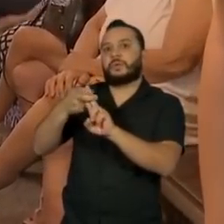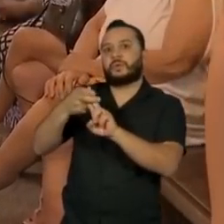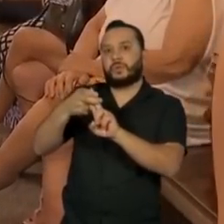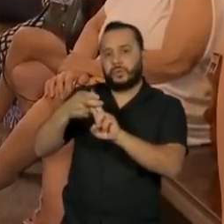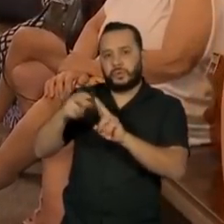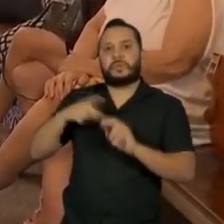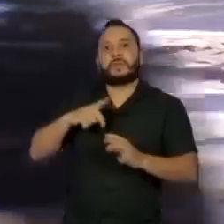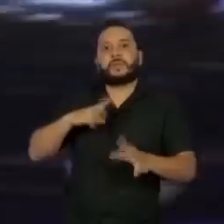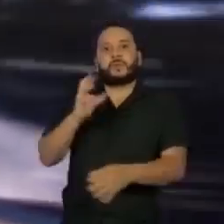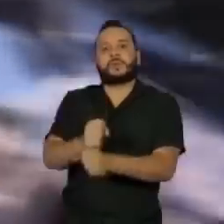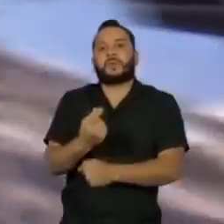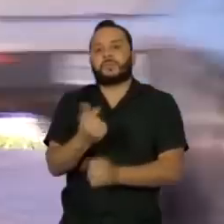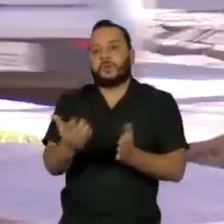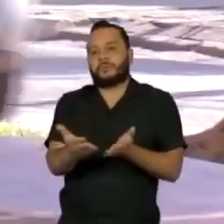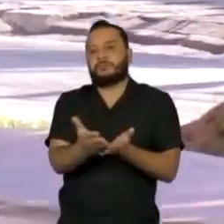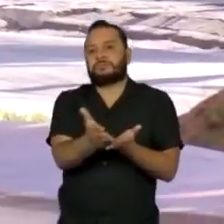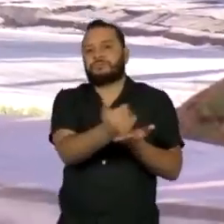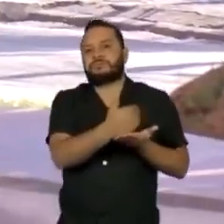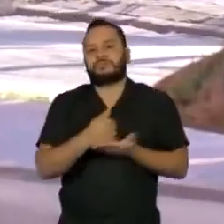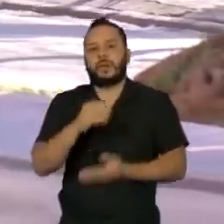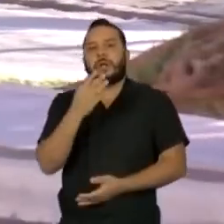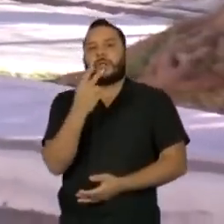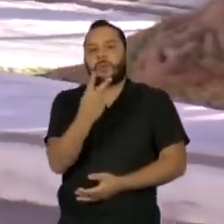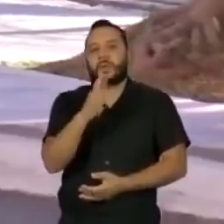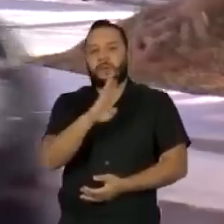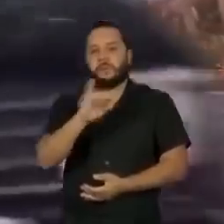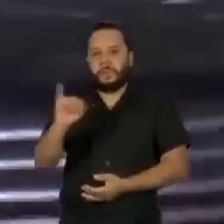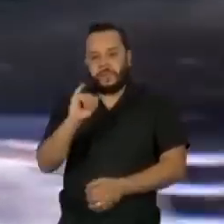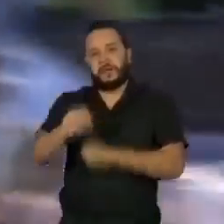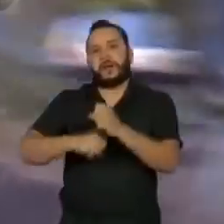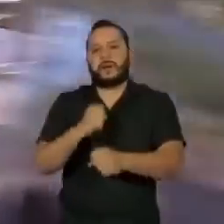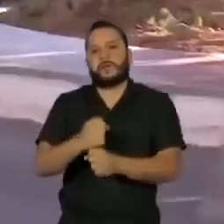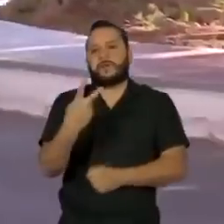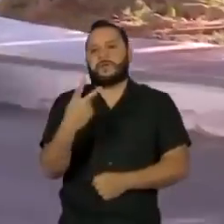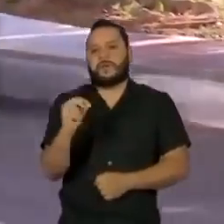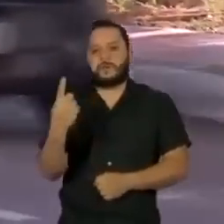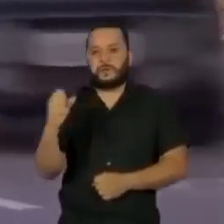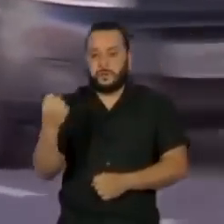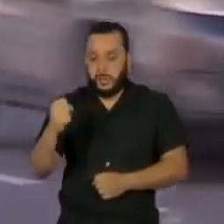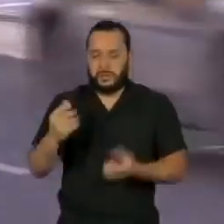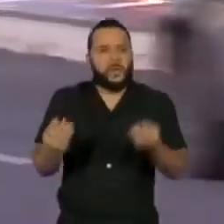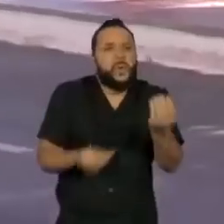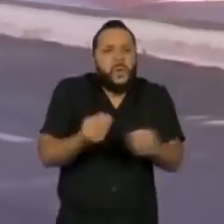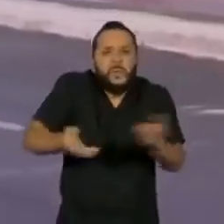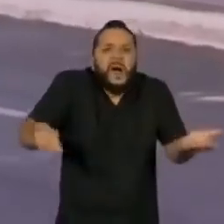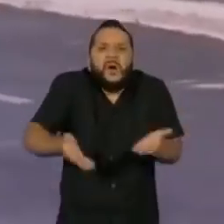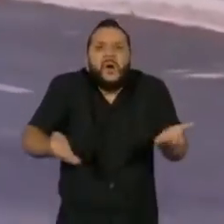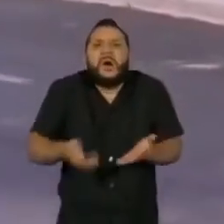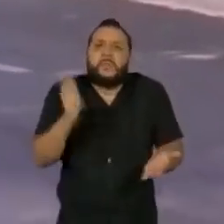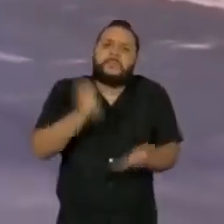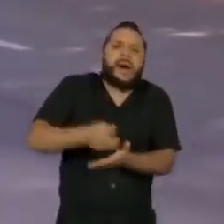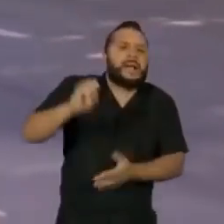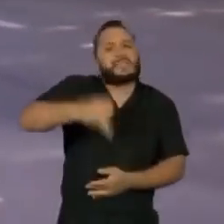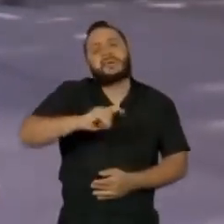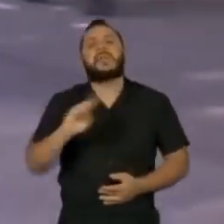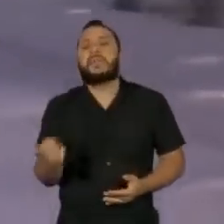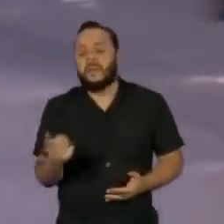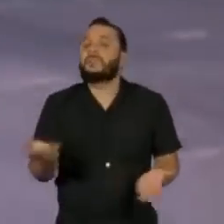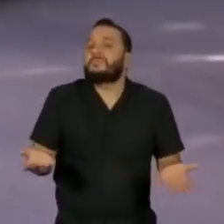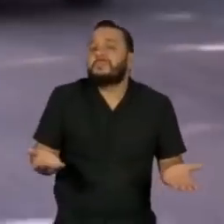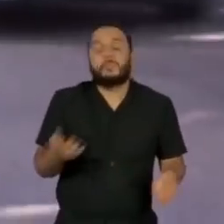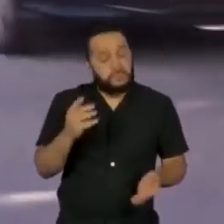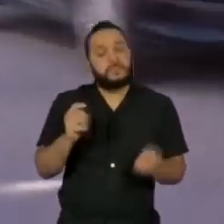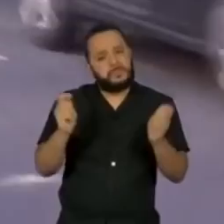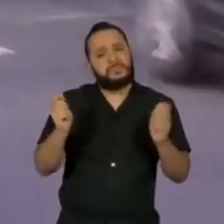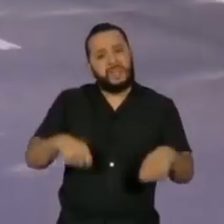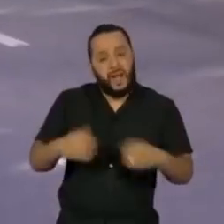em 2018. A dúvida agora dos motoristas é sobre o pagamento neste início de ano. Dependendo do estado, a primeira cobrança do DPVAT pode